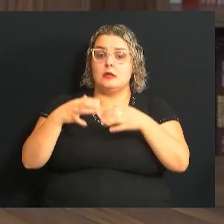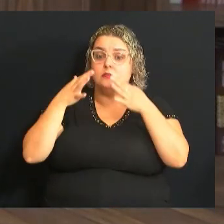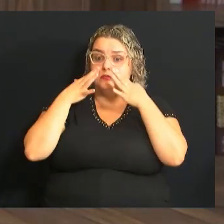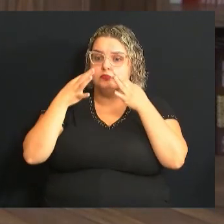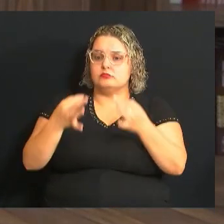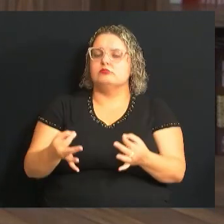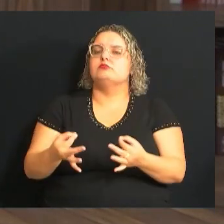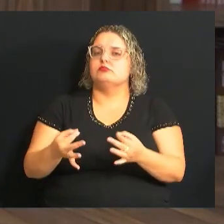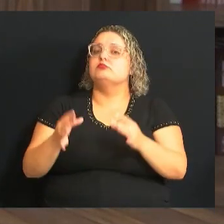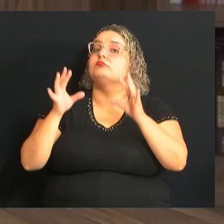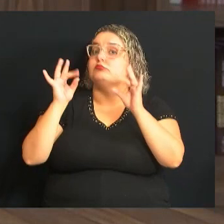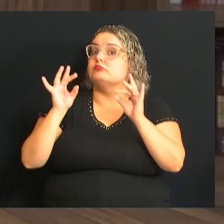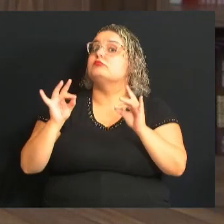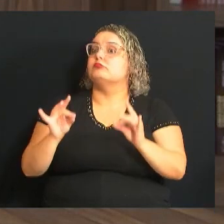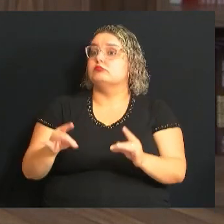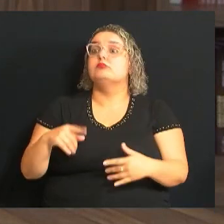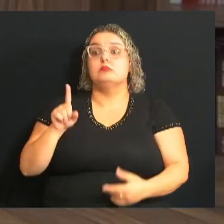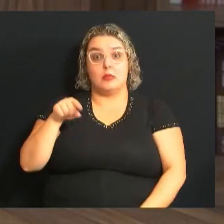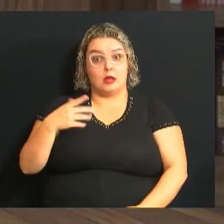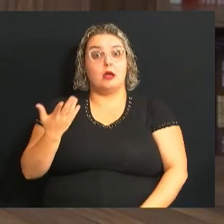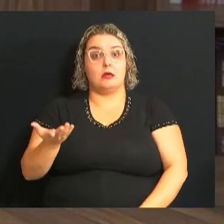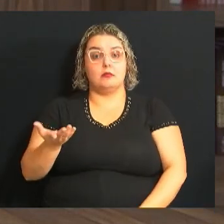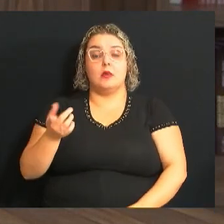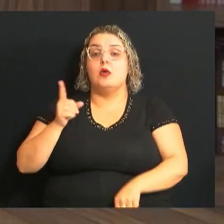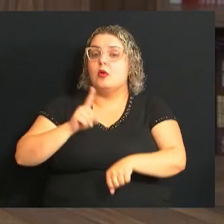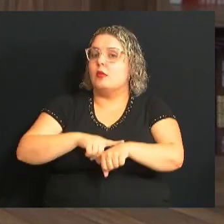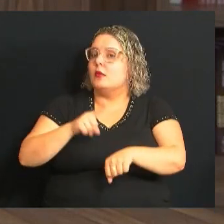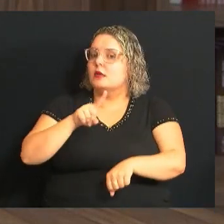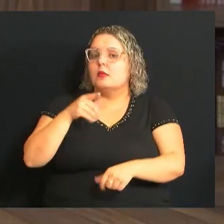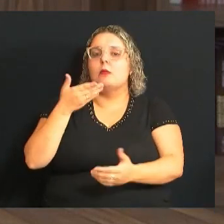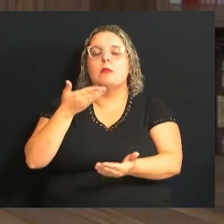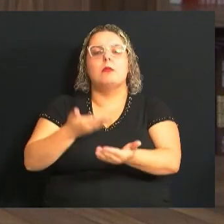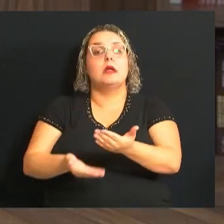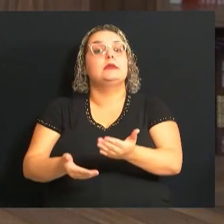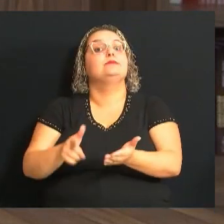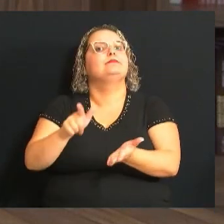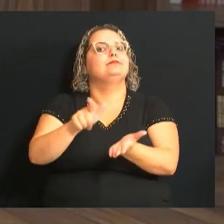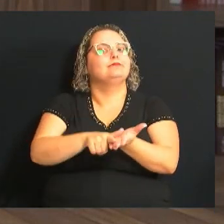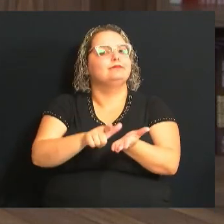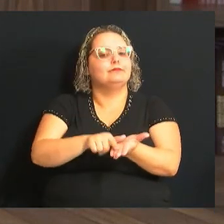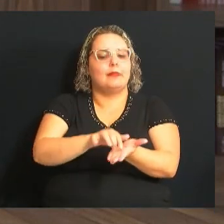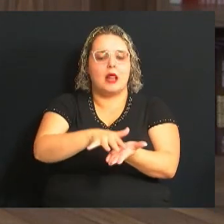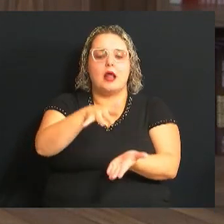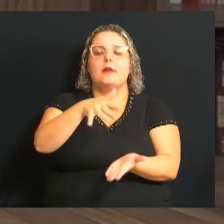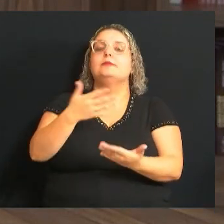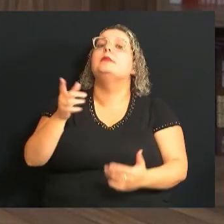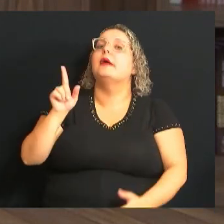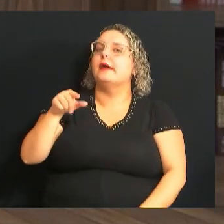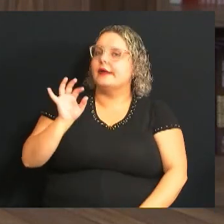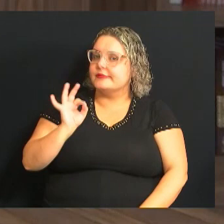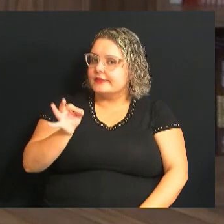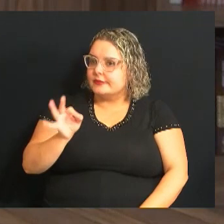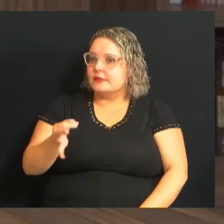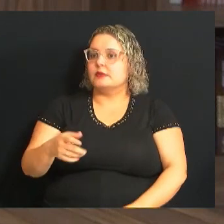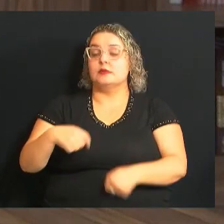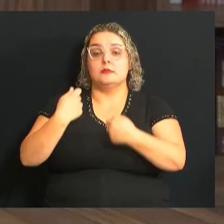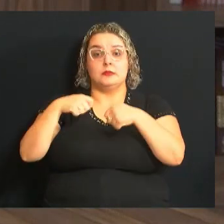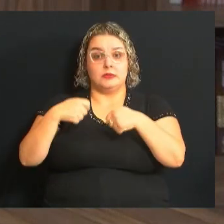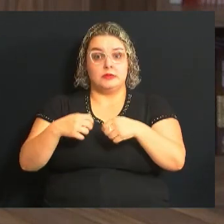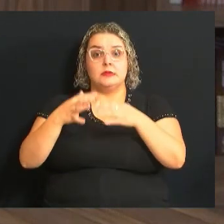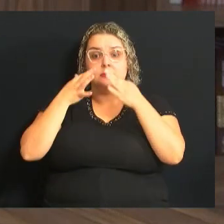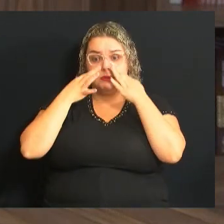nesses detalhes, né, Leandro? Para na hora não se perder aí na papelada, né? Exatamente. É necessário ficar atento a